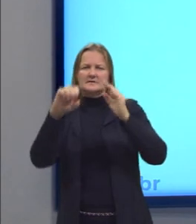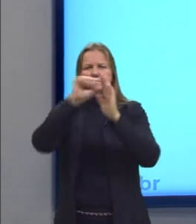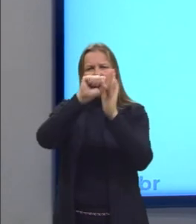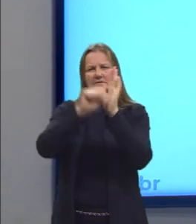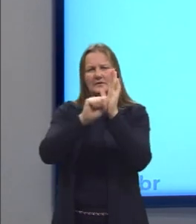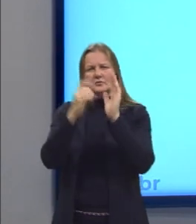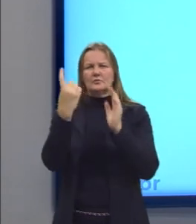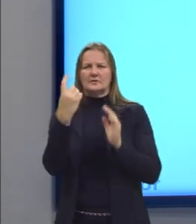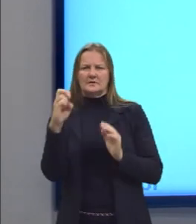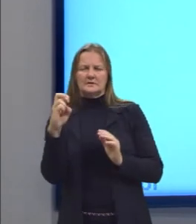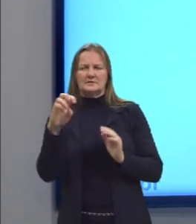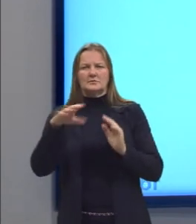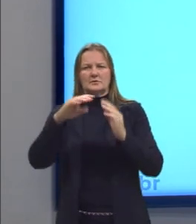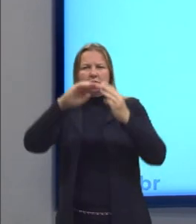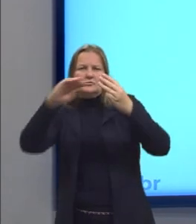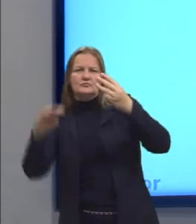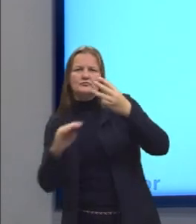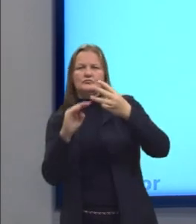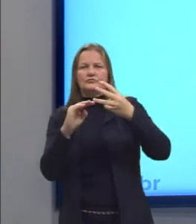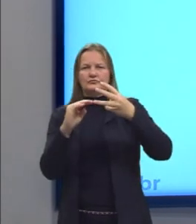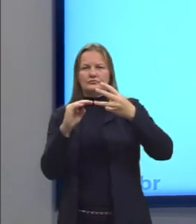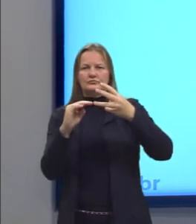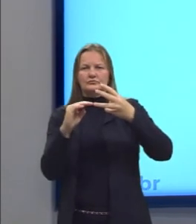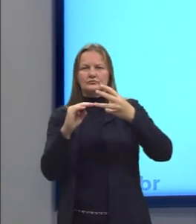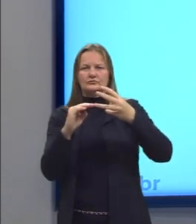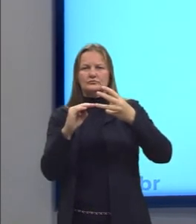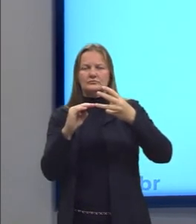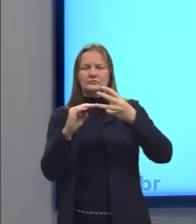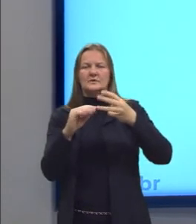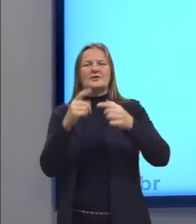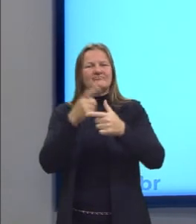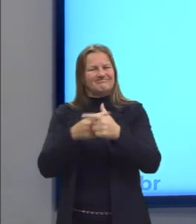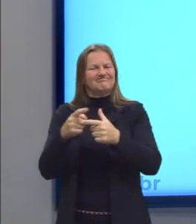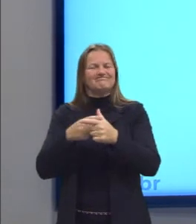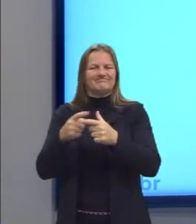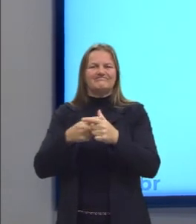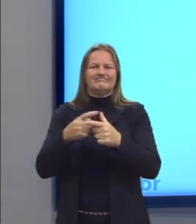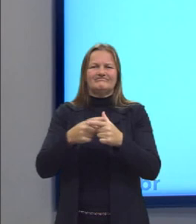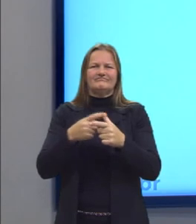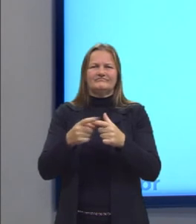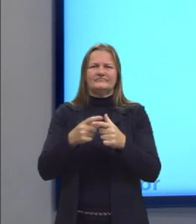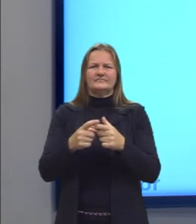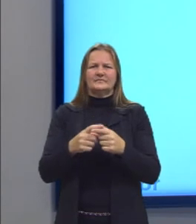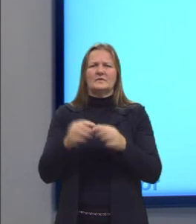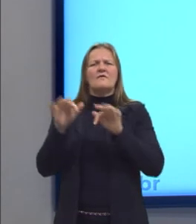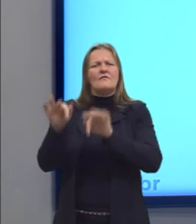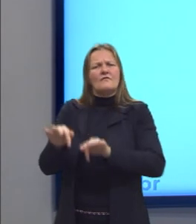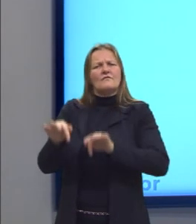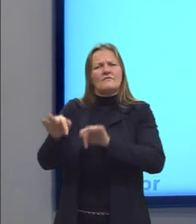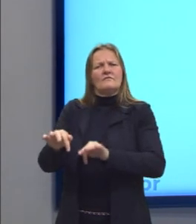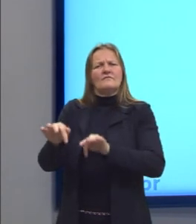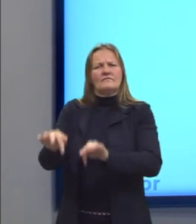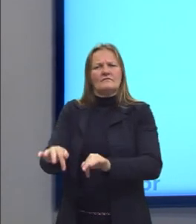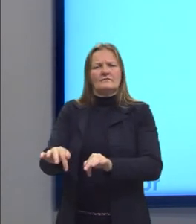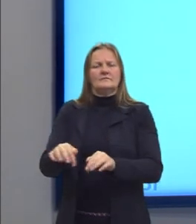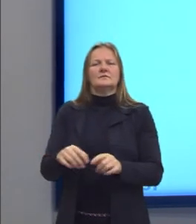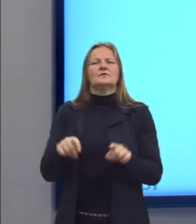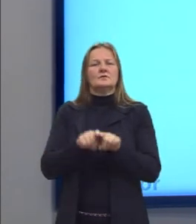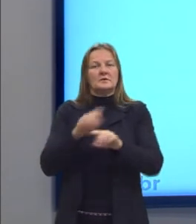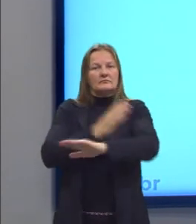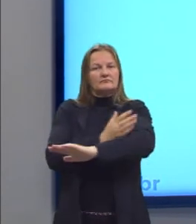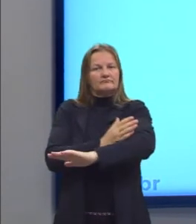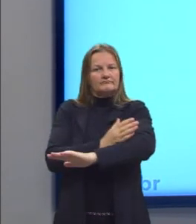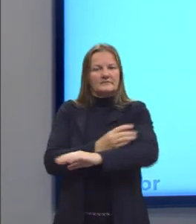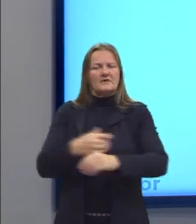15 e aqui na Baixa Idade Média que começam os problemas então com com o feudalismo e com a idade